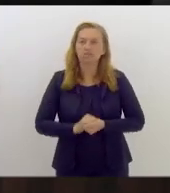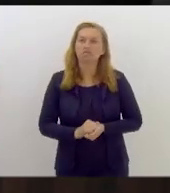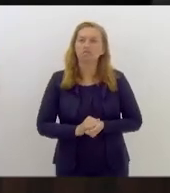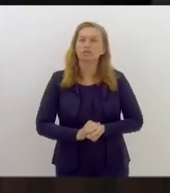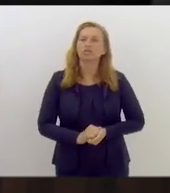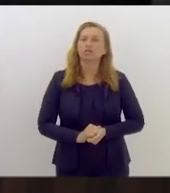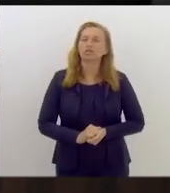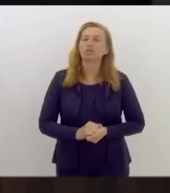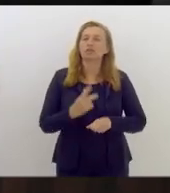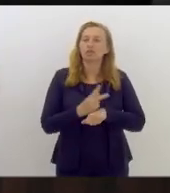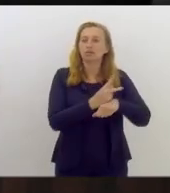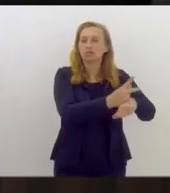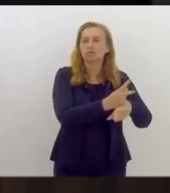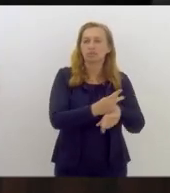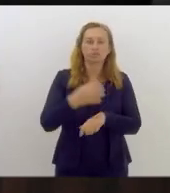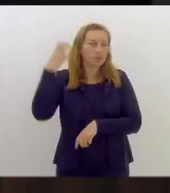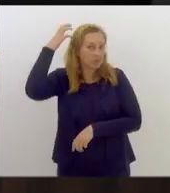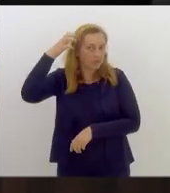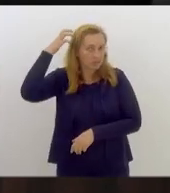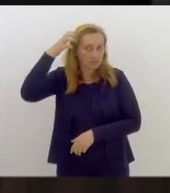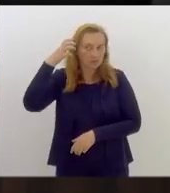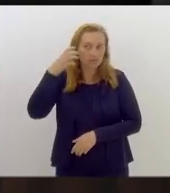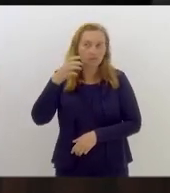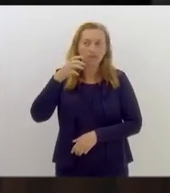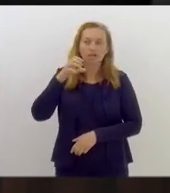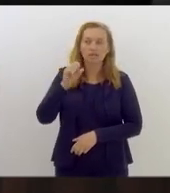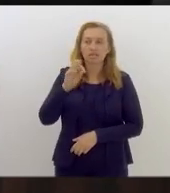concede o prêmio Marielle Franco